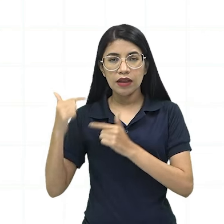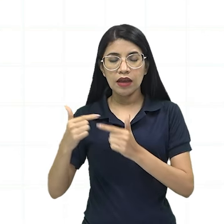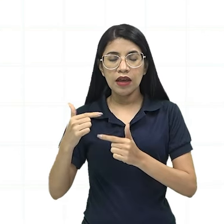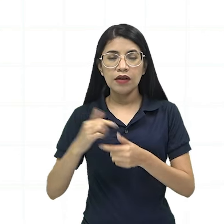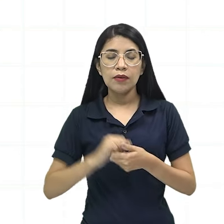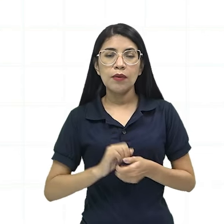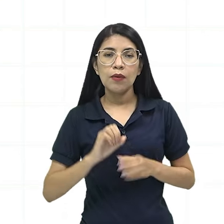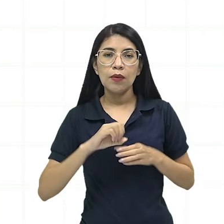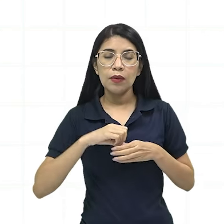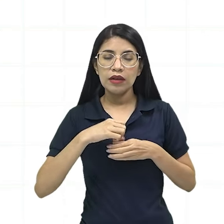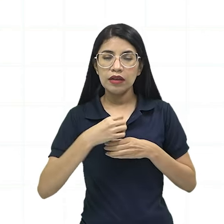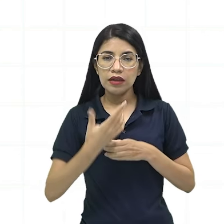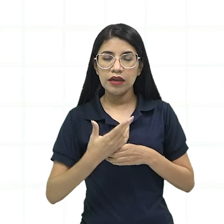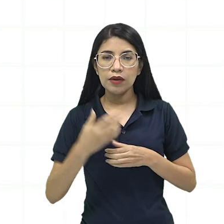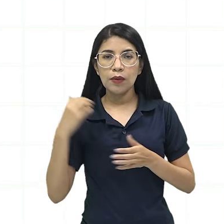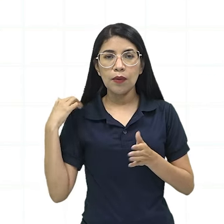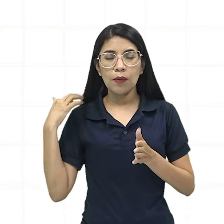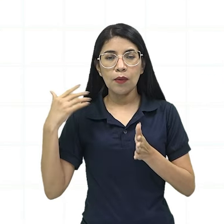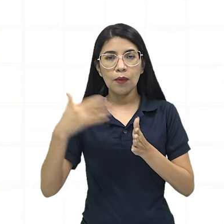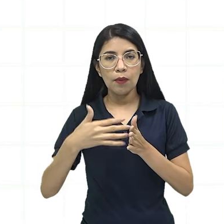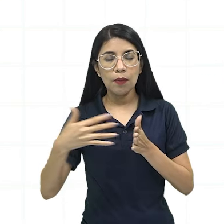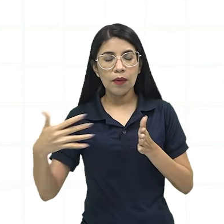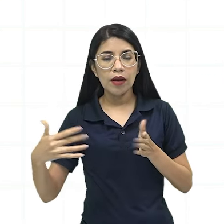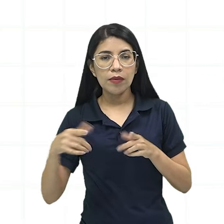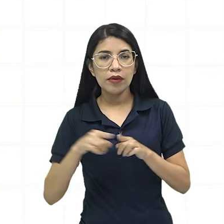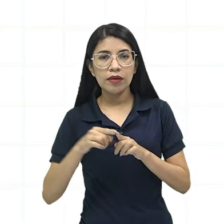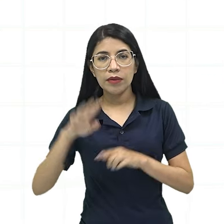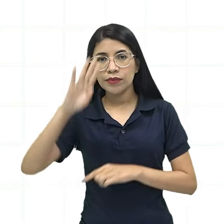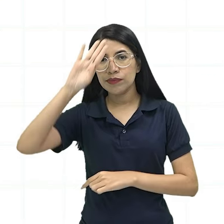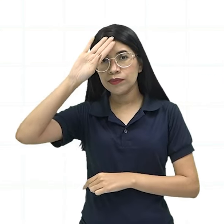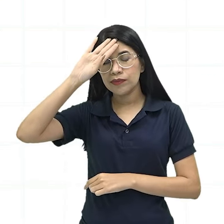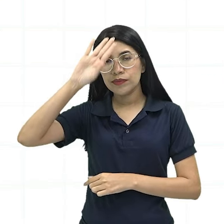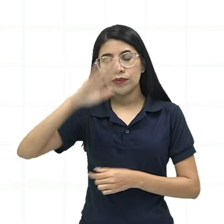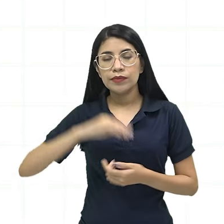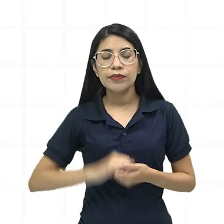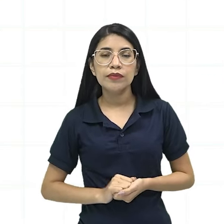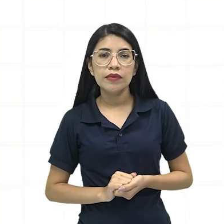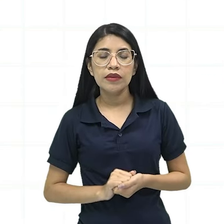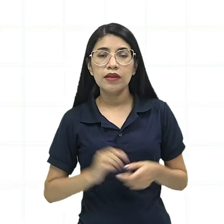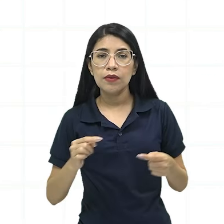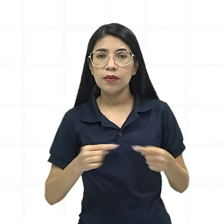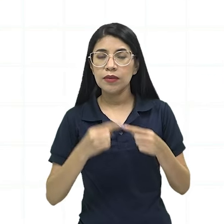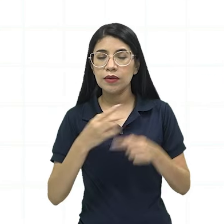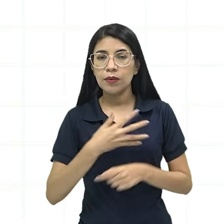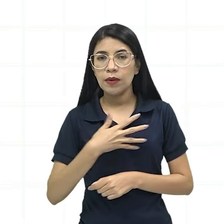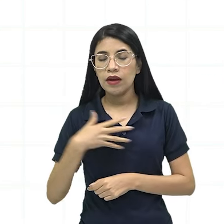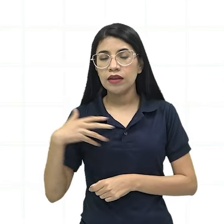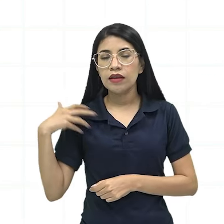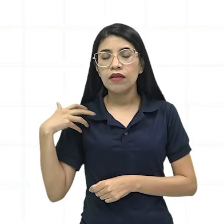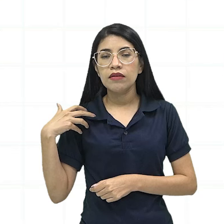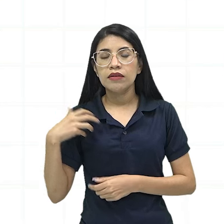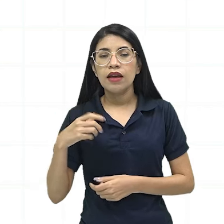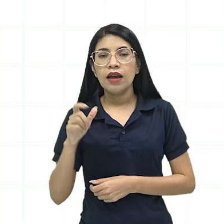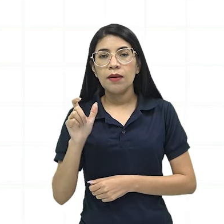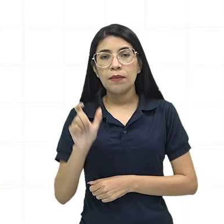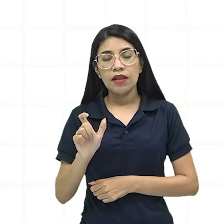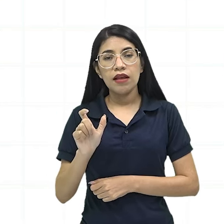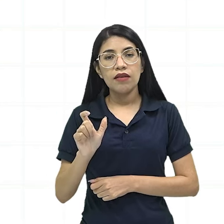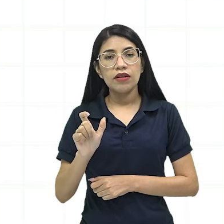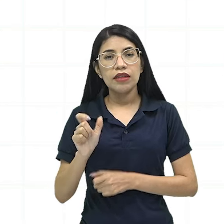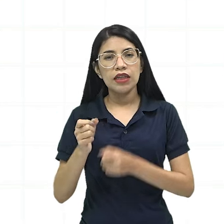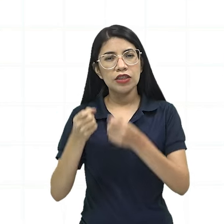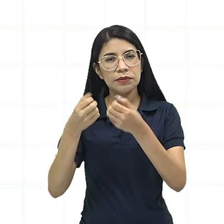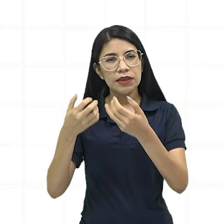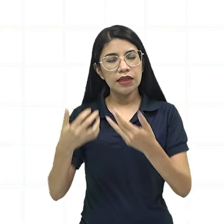gênero lírico, o épico e o dramático. Então, segundo Aristóteles, é a palavra